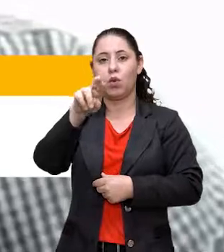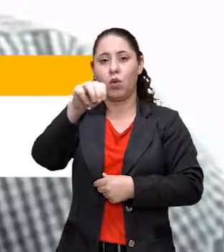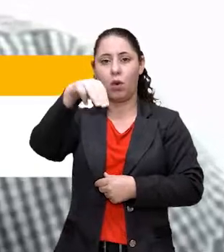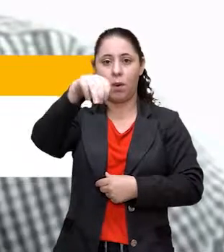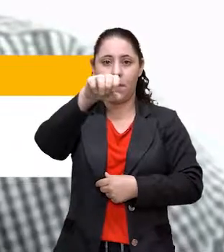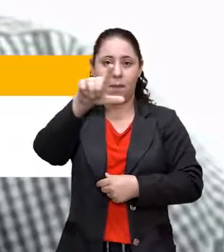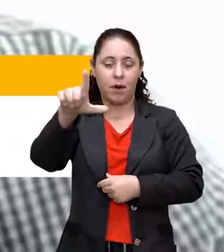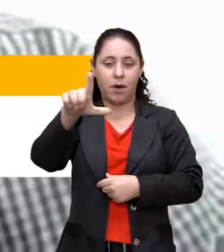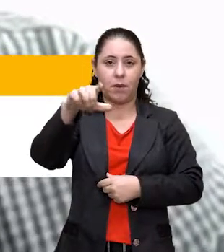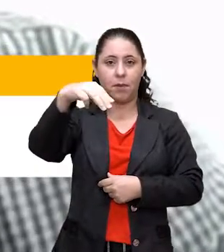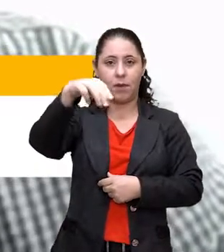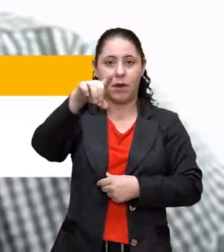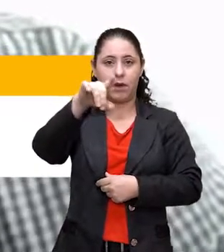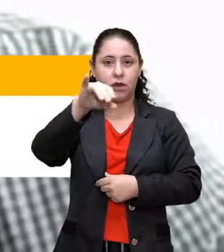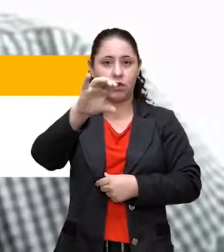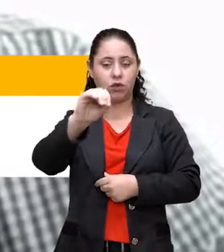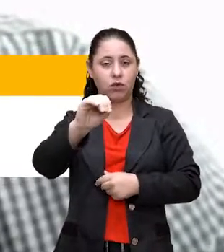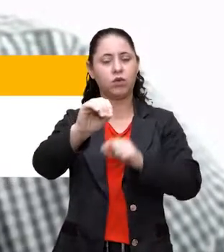médio. E